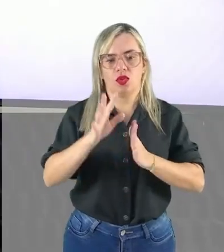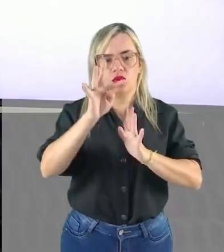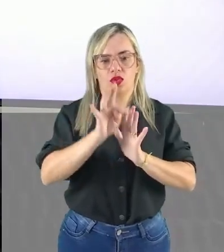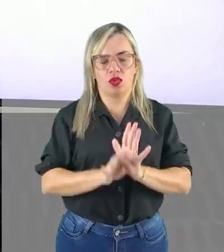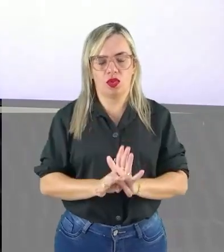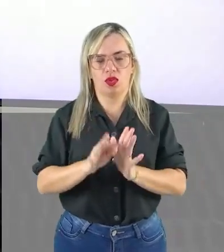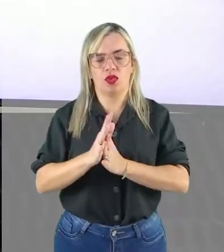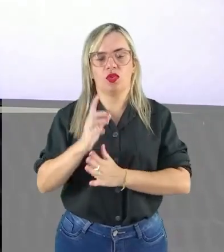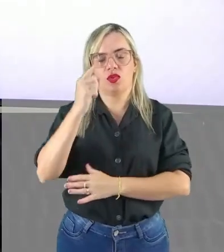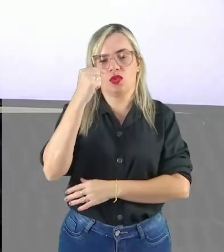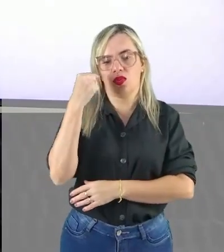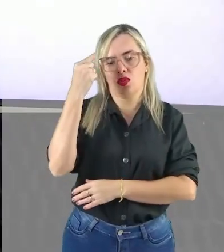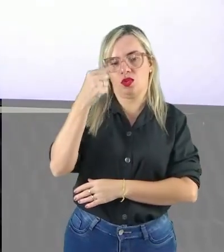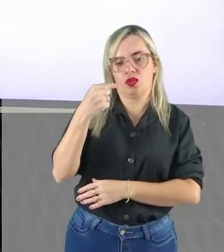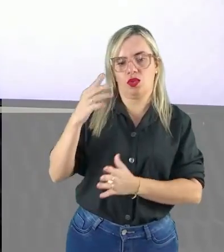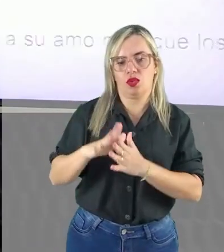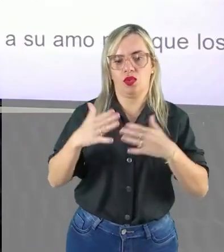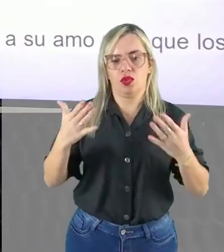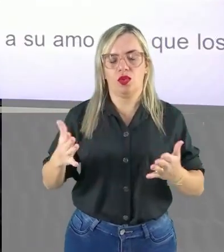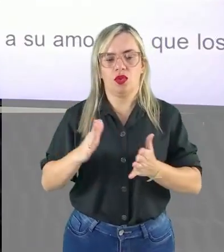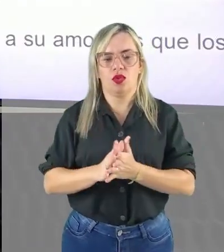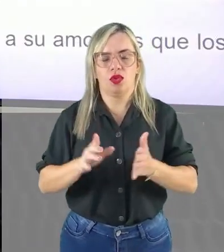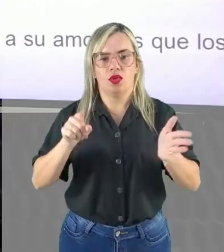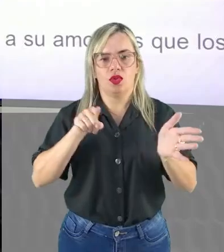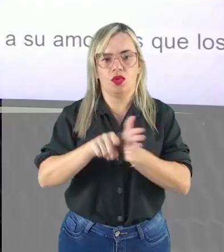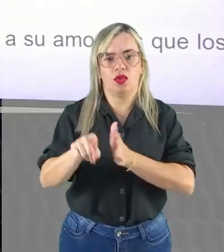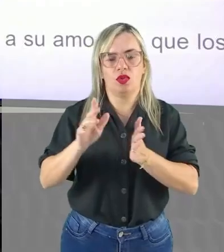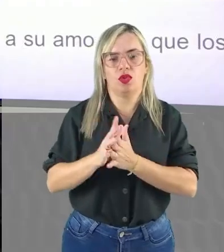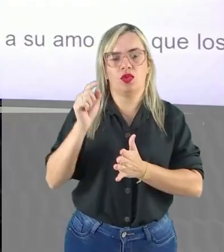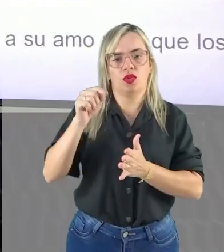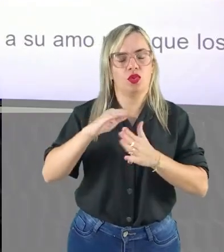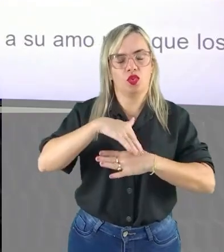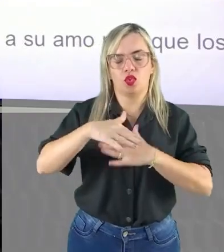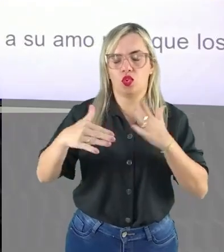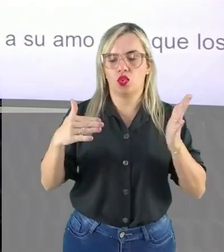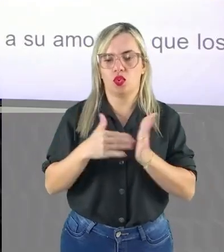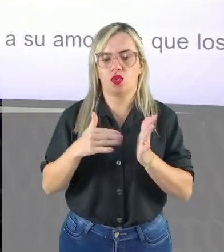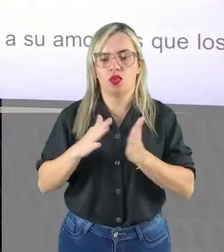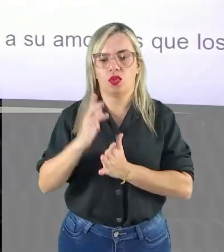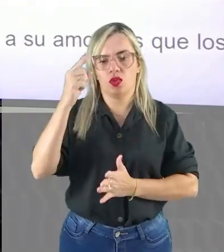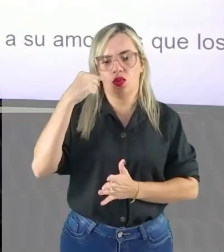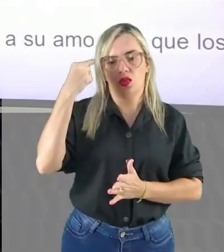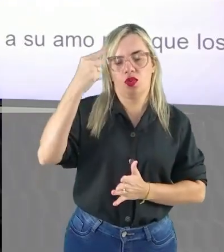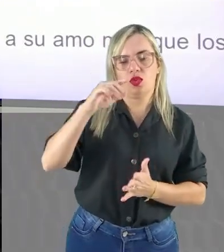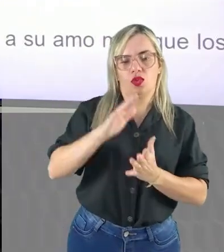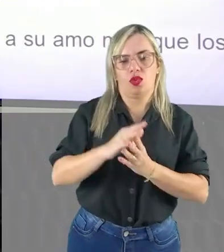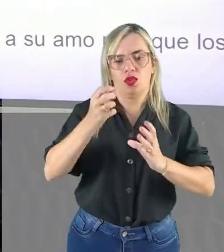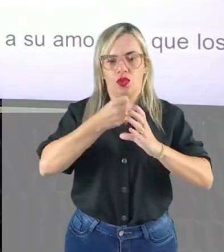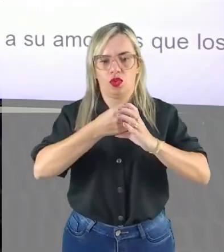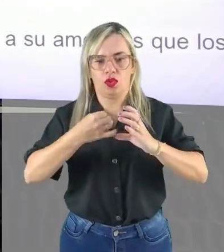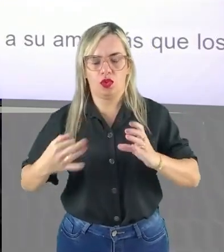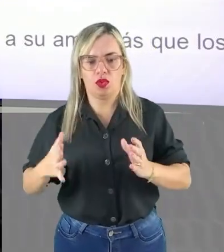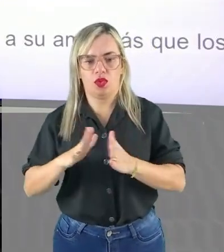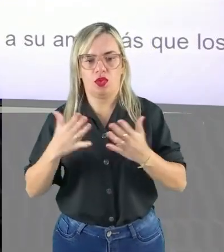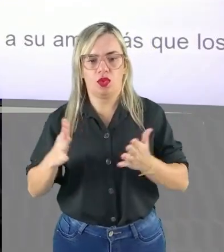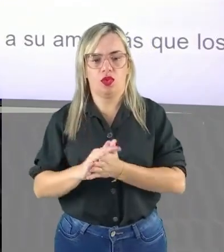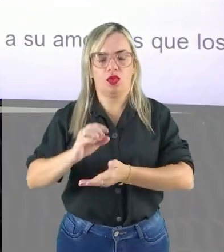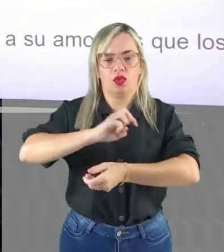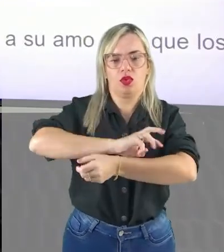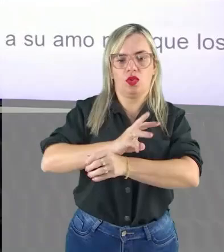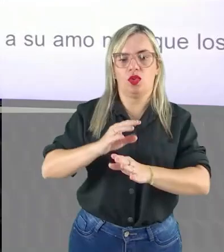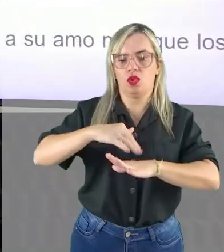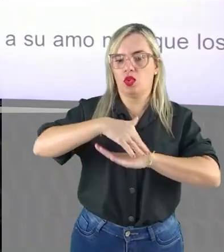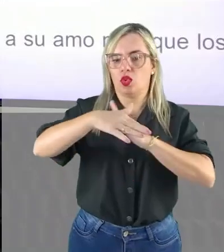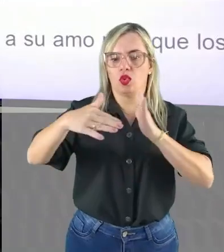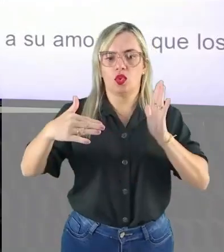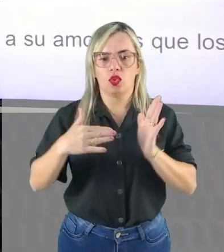em espanhol, tá? Texto em espanhol e questão tudo em espanhol. Então, essa é a característica da UEMA. Vocês vão encontrar tudo